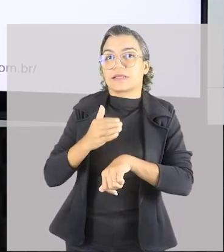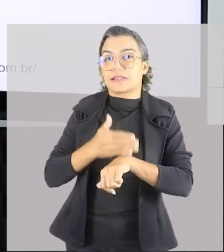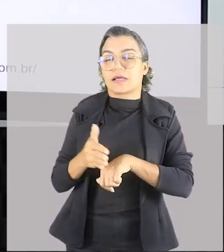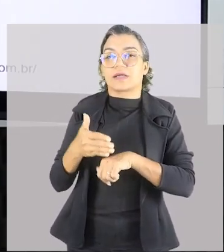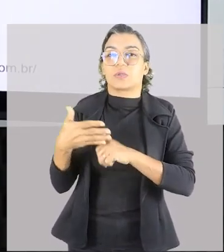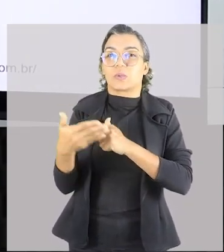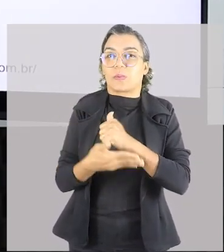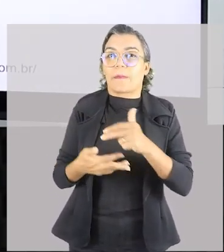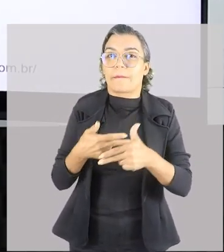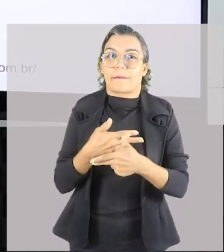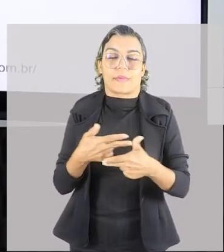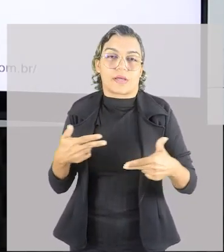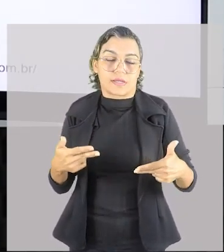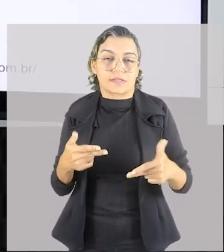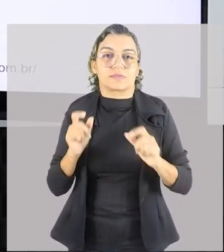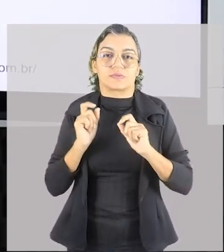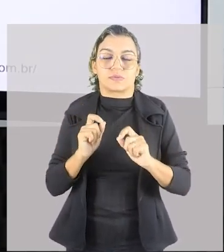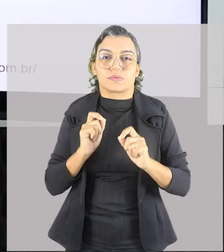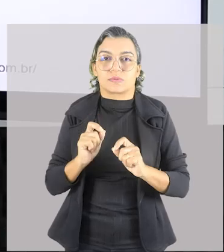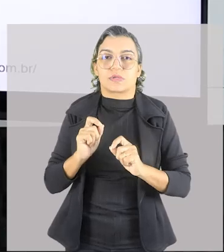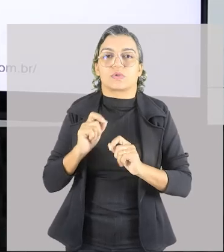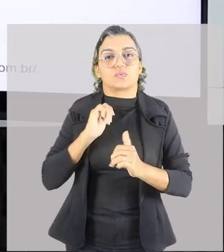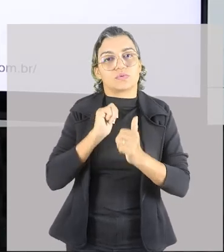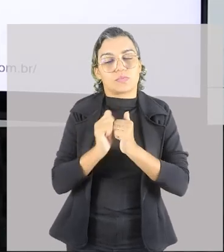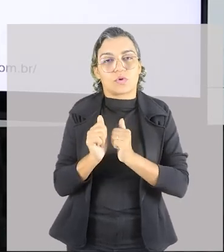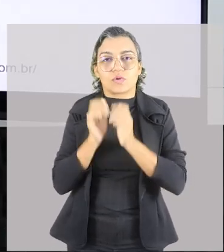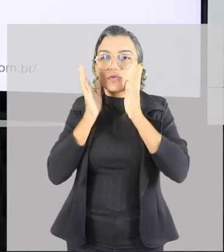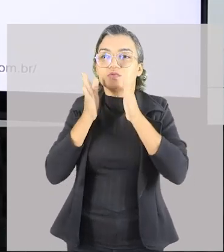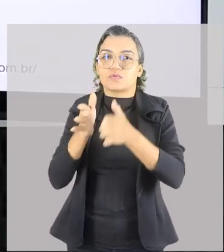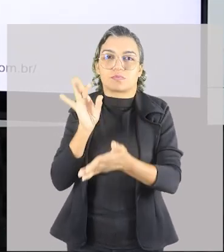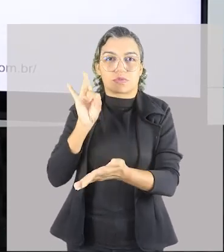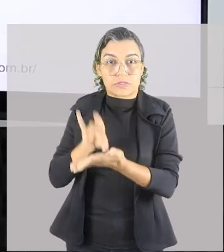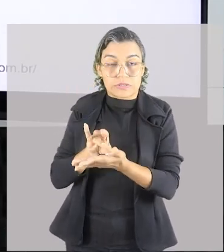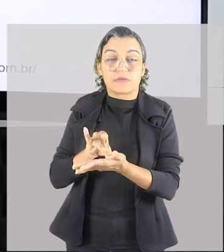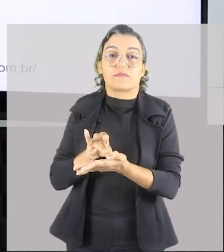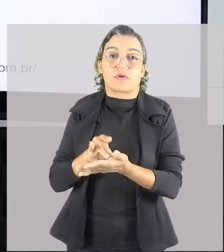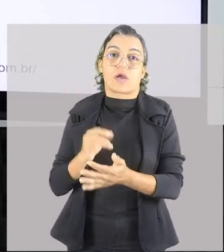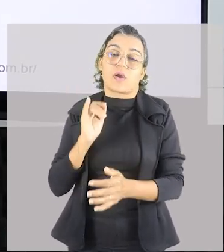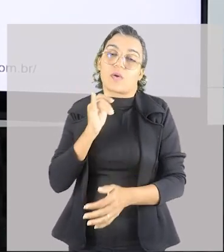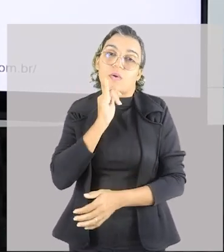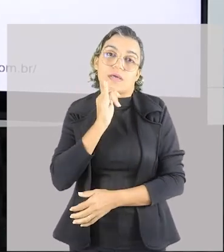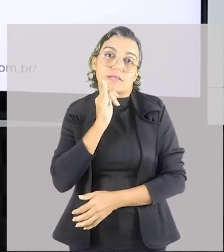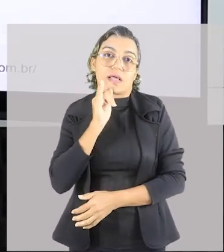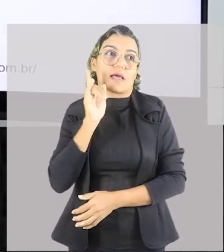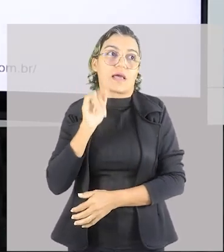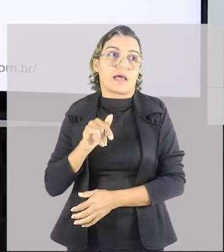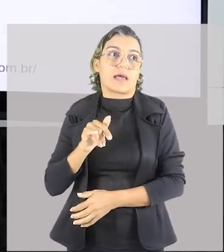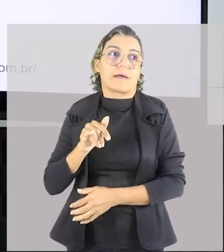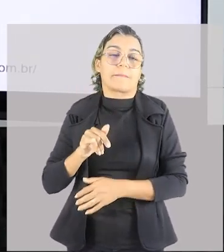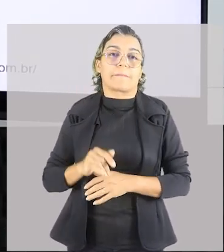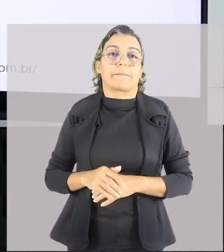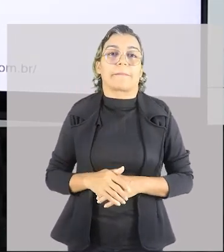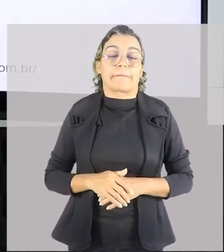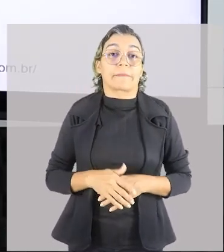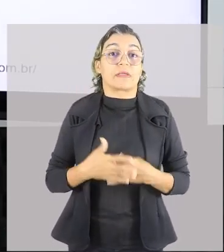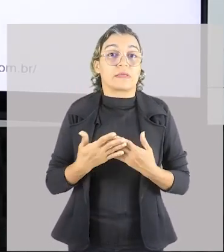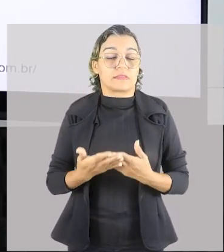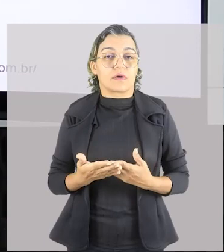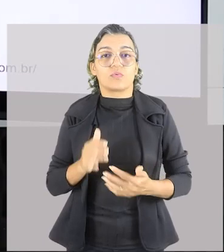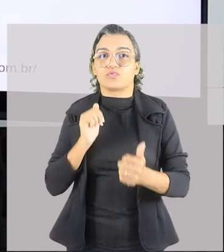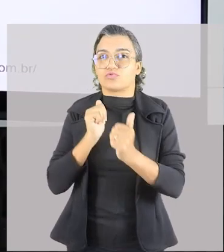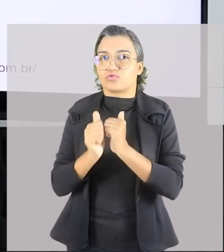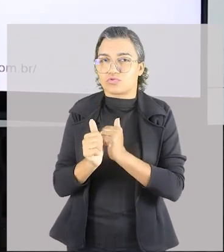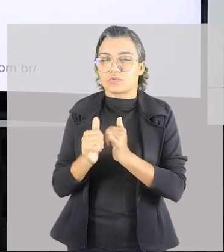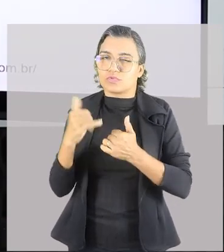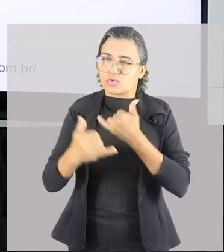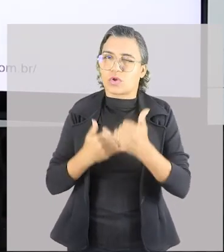fundamentos do esporte específico em si, nesse exemplo que é o vôlei. Então, os jogos esportivos, eles